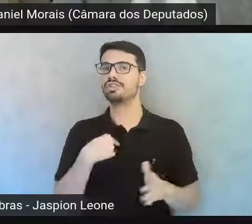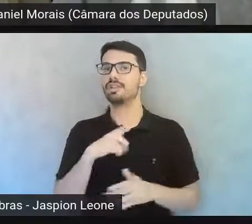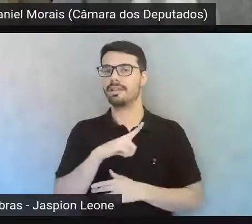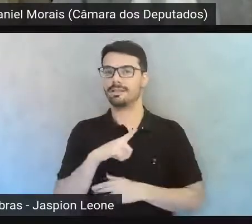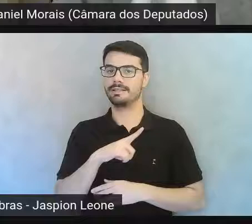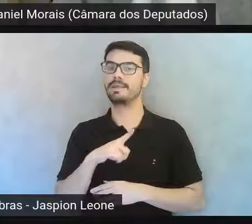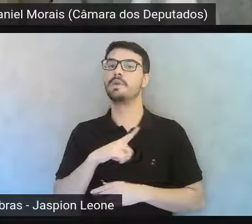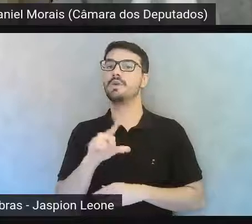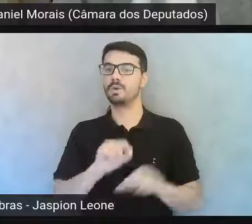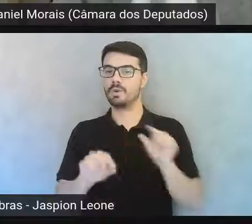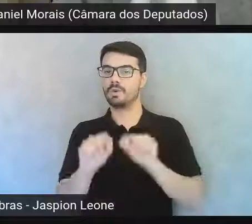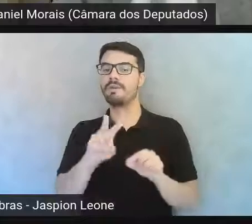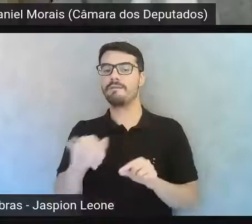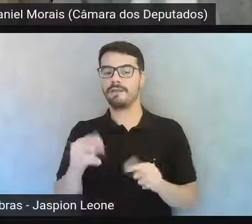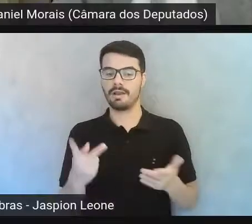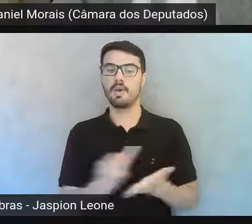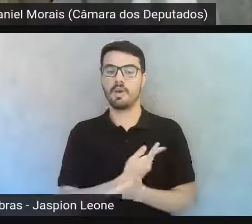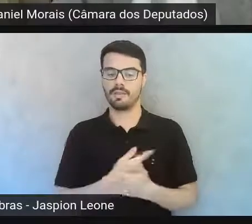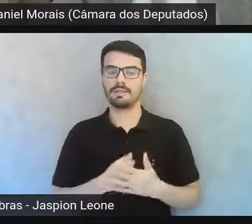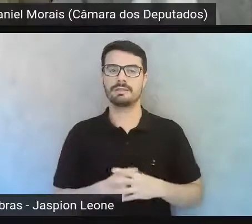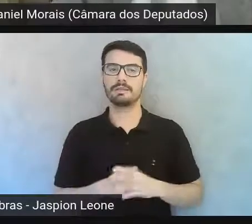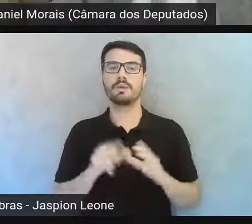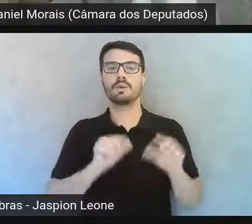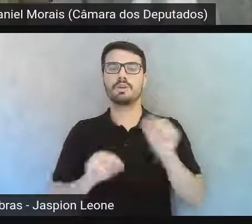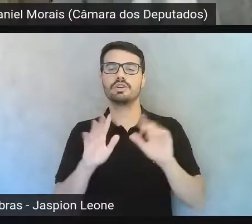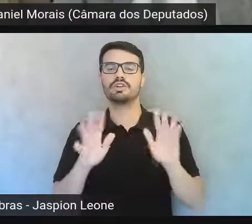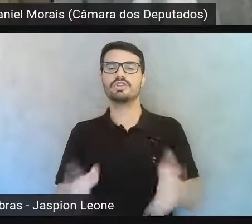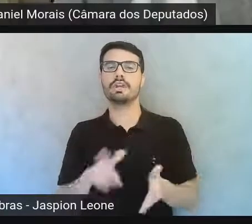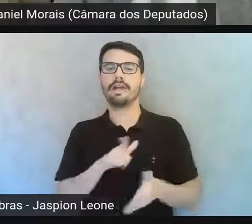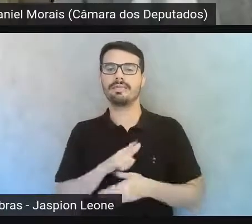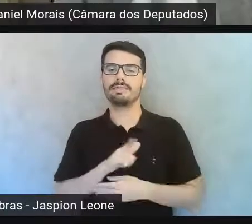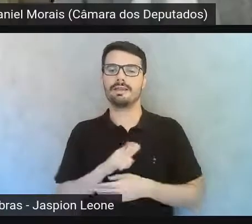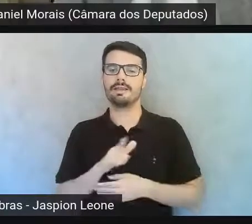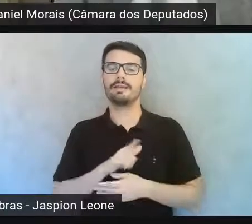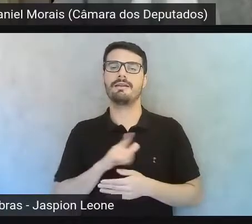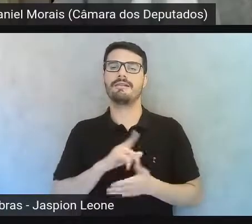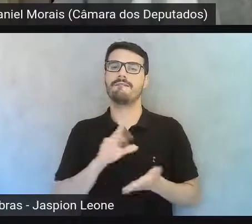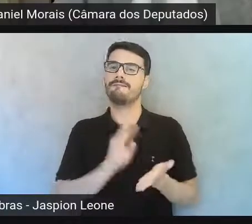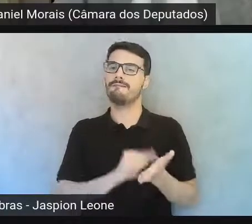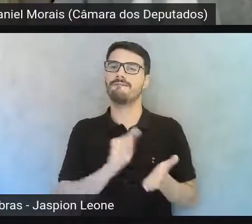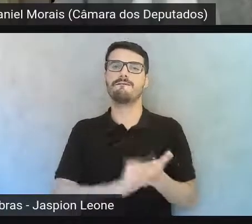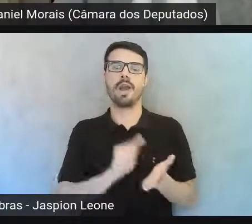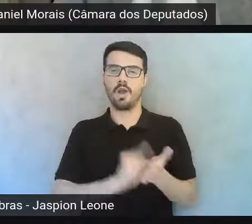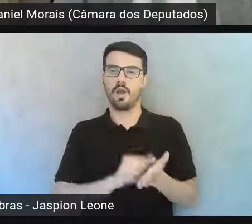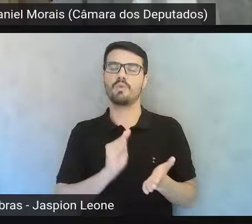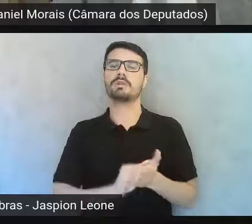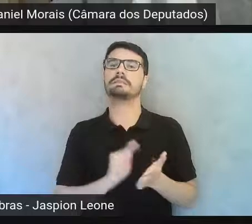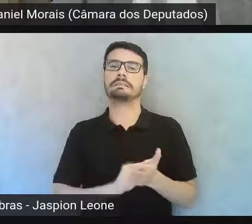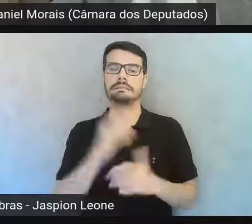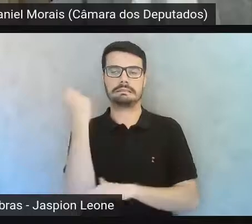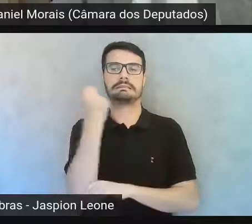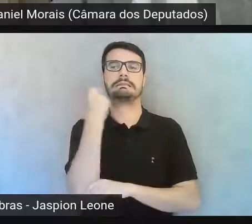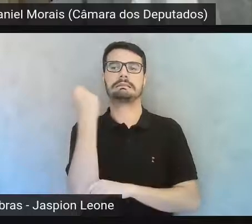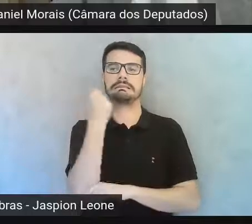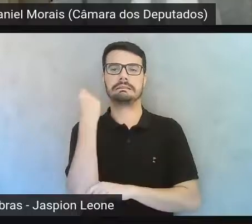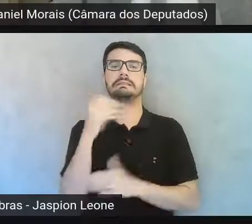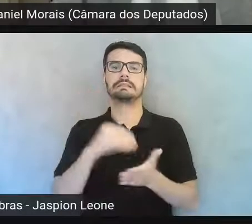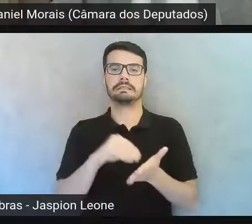que já foi encaminhado, do que já tem de redução. E o déficit está grande. Então, eu já penso